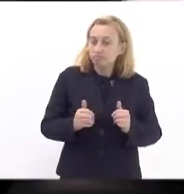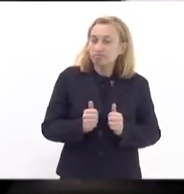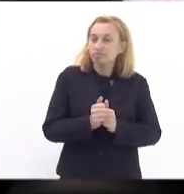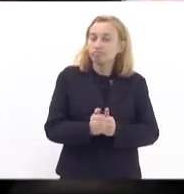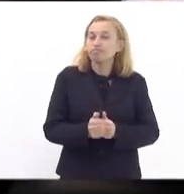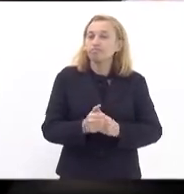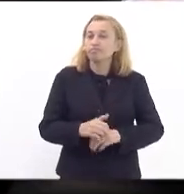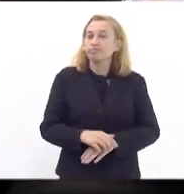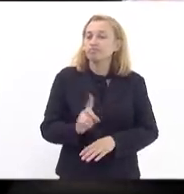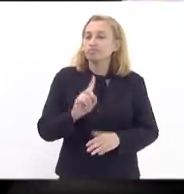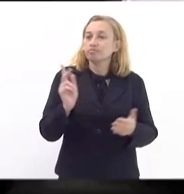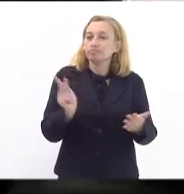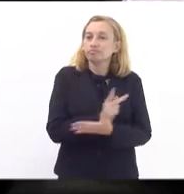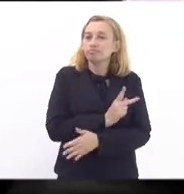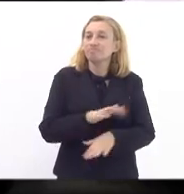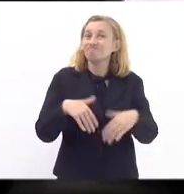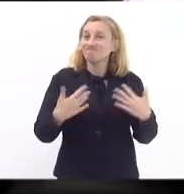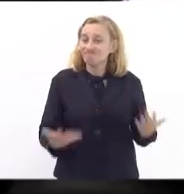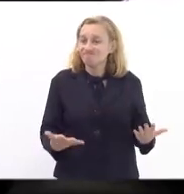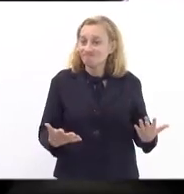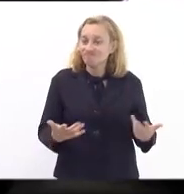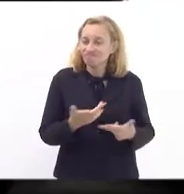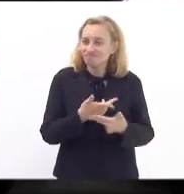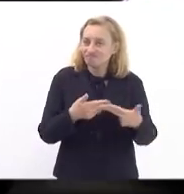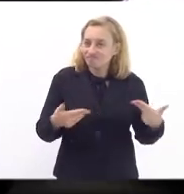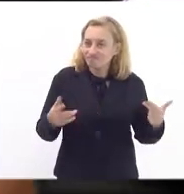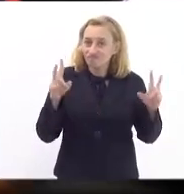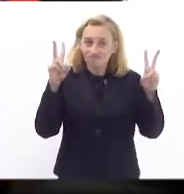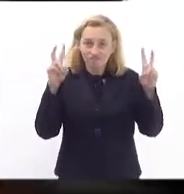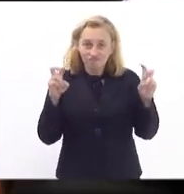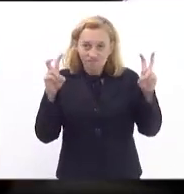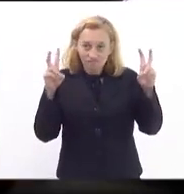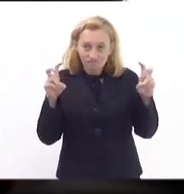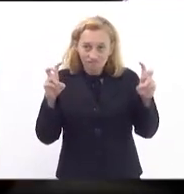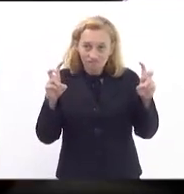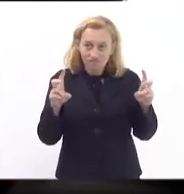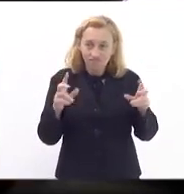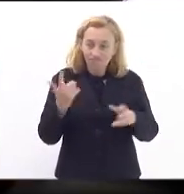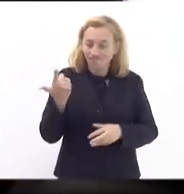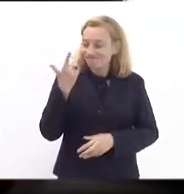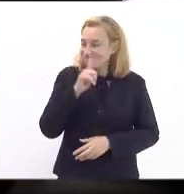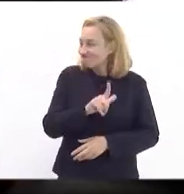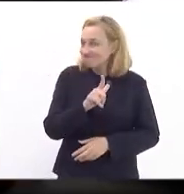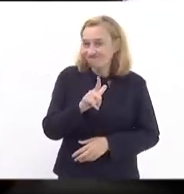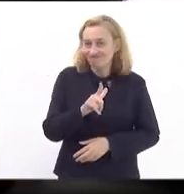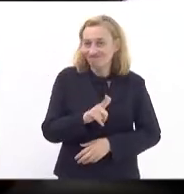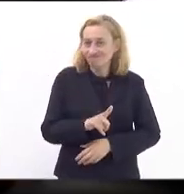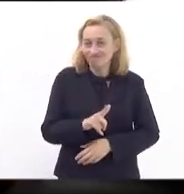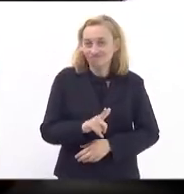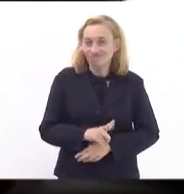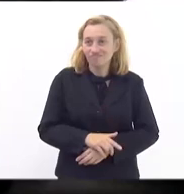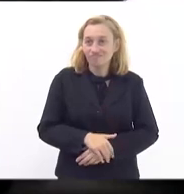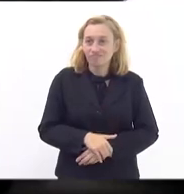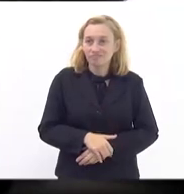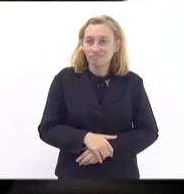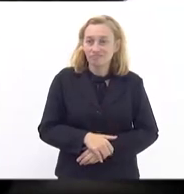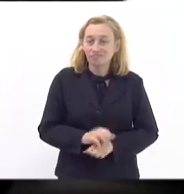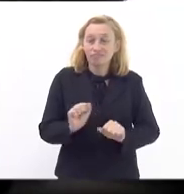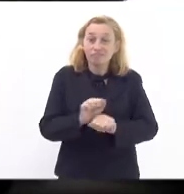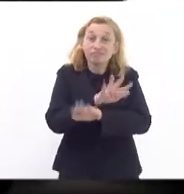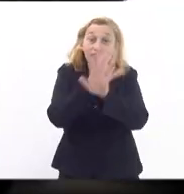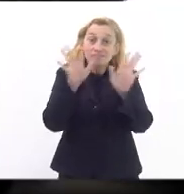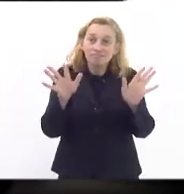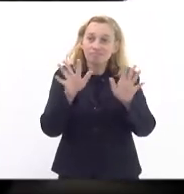que isso não aconteça então tem várias questionamentos que a gente não consegue waldeck tem